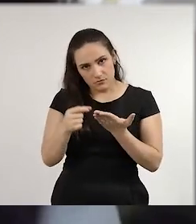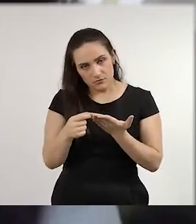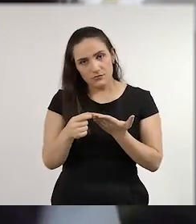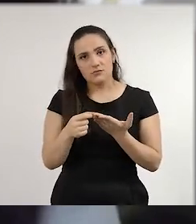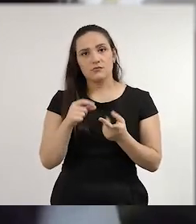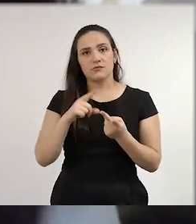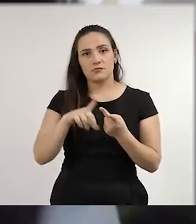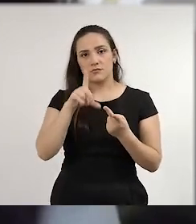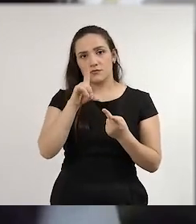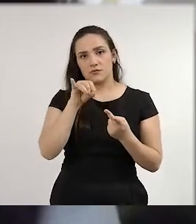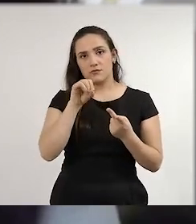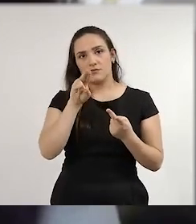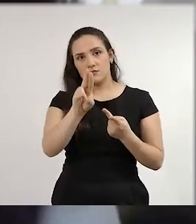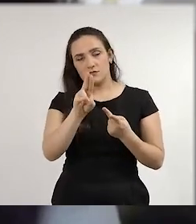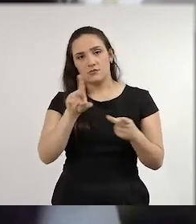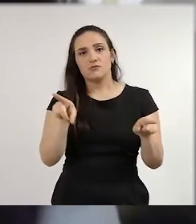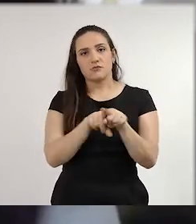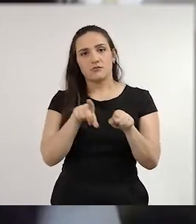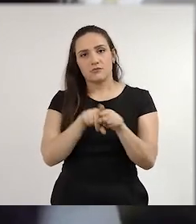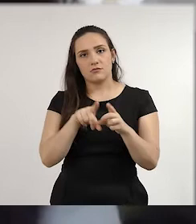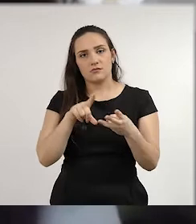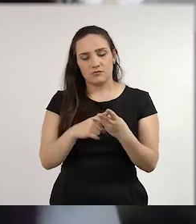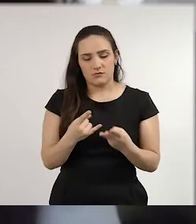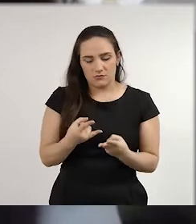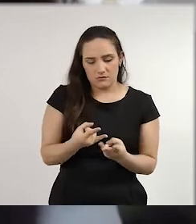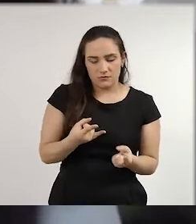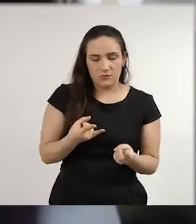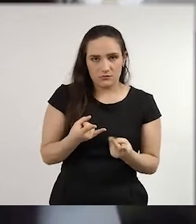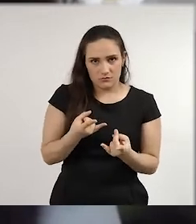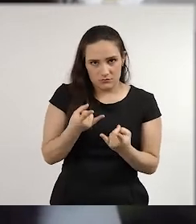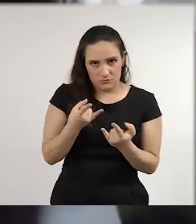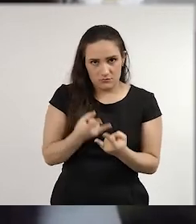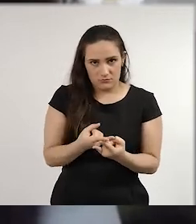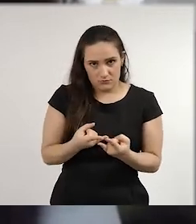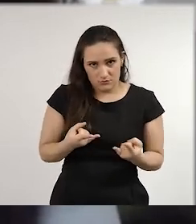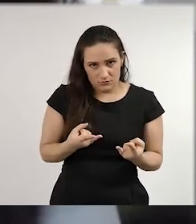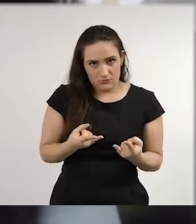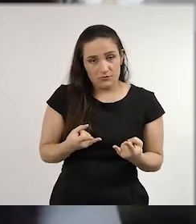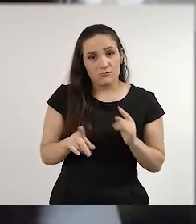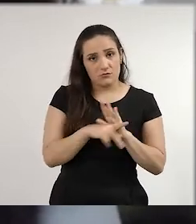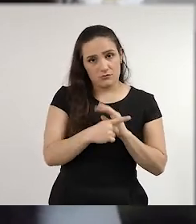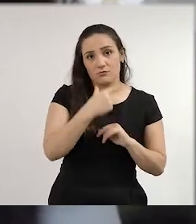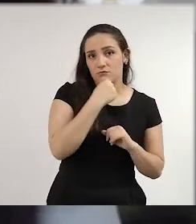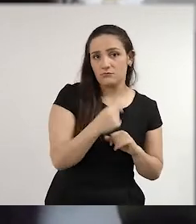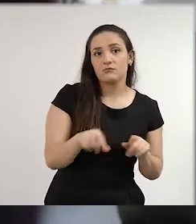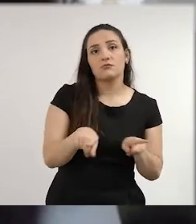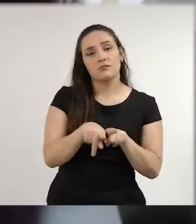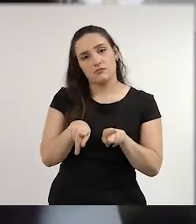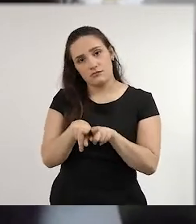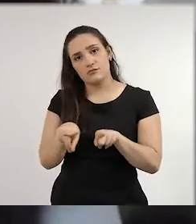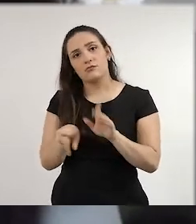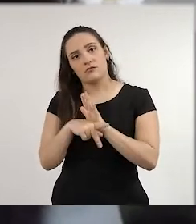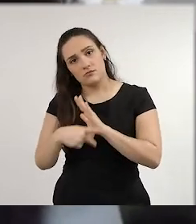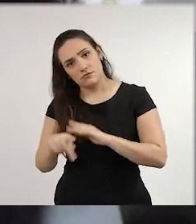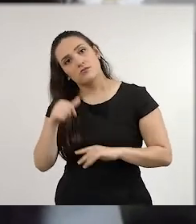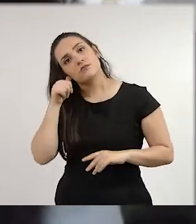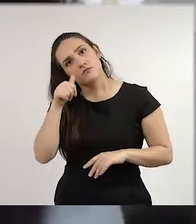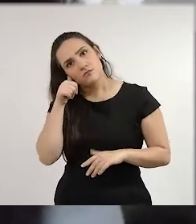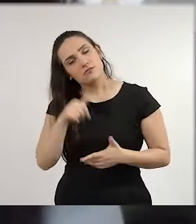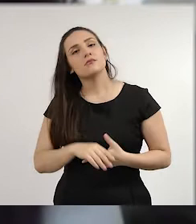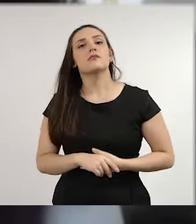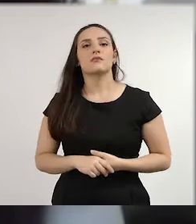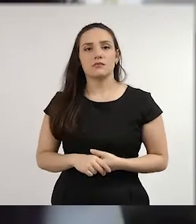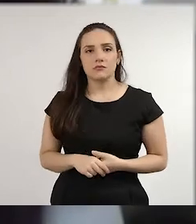anticoncepcionais, ao DIU, né, e também a camisinha para o próprio menino, para não... E para a menina. E para a menina